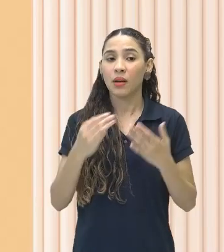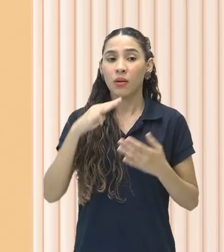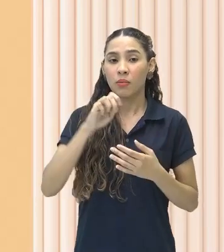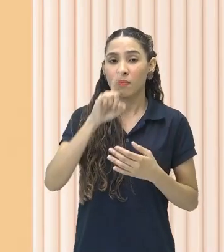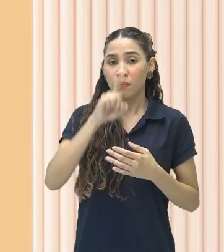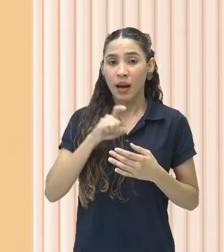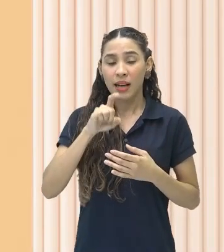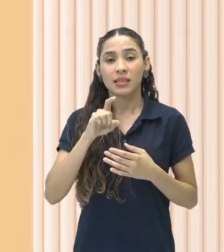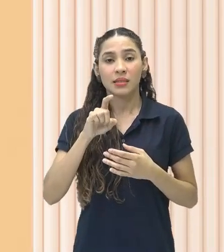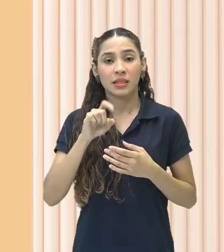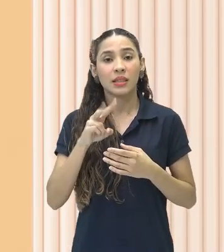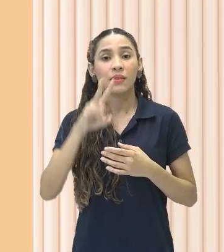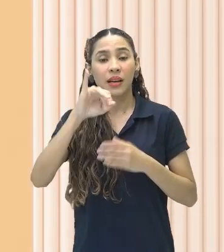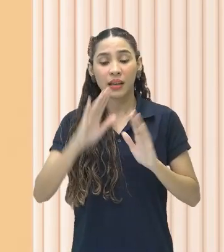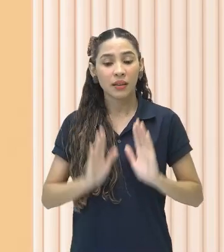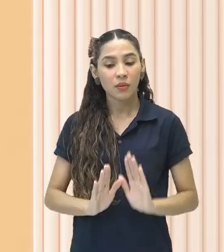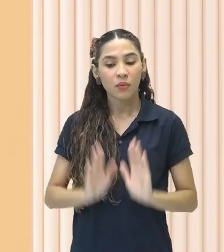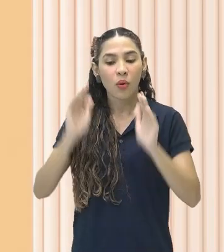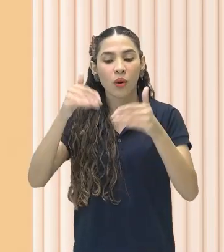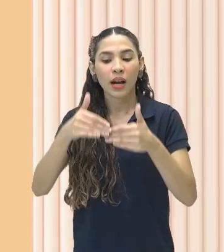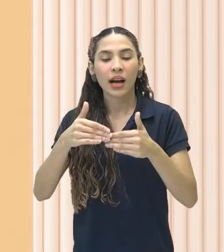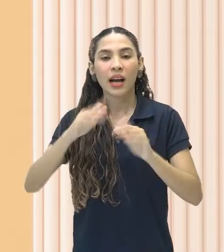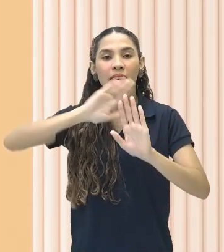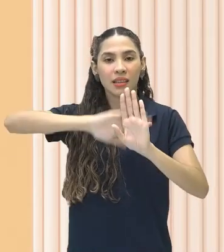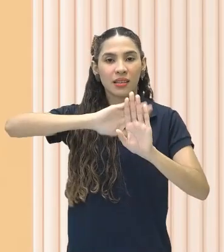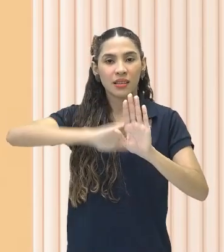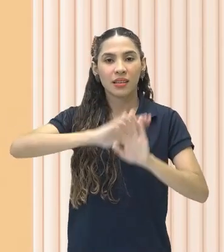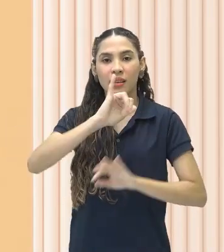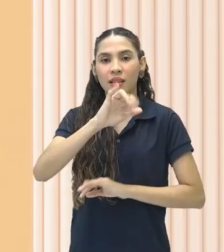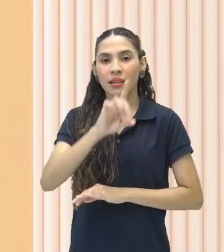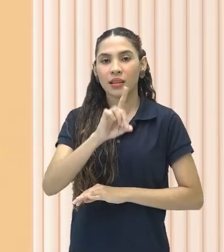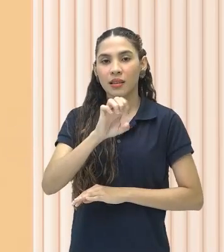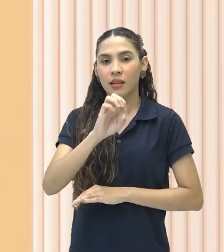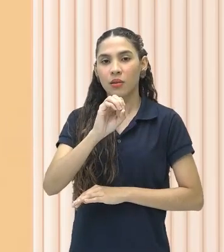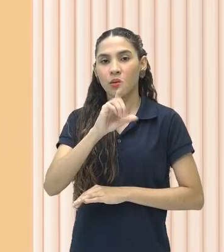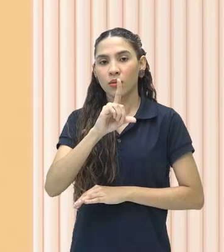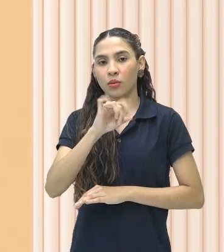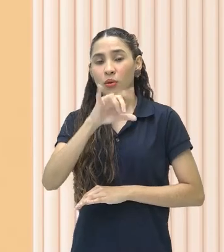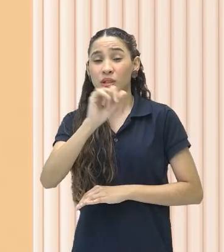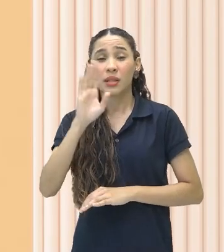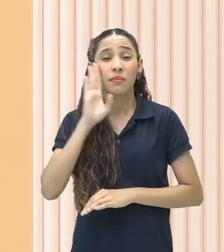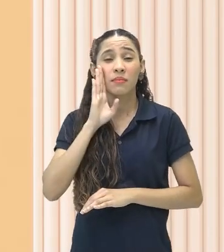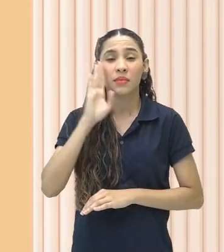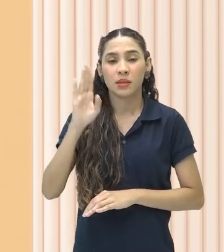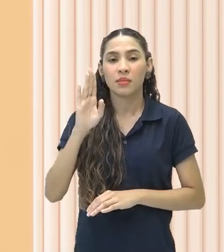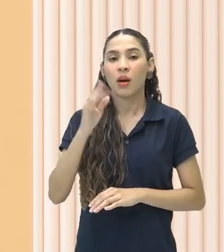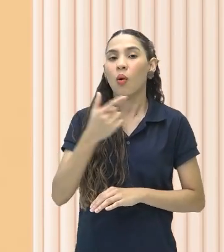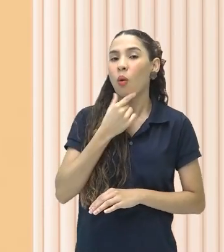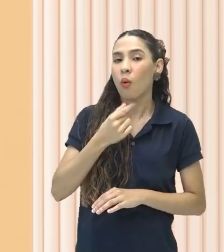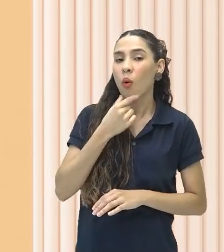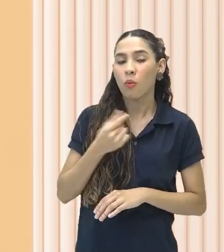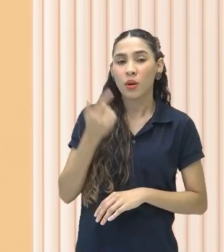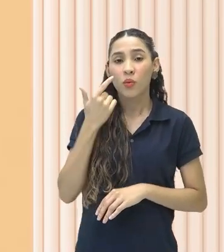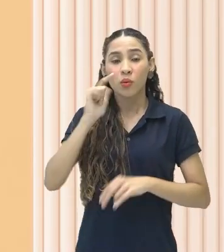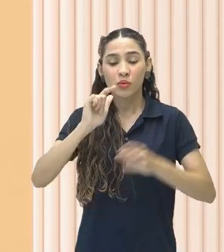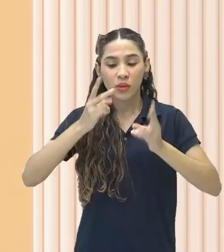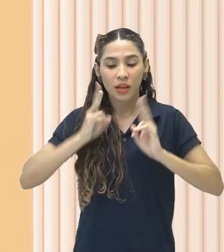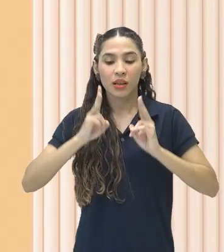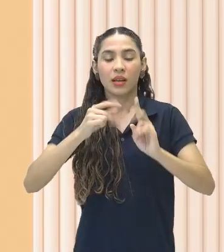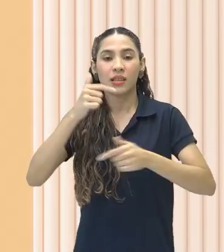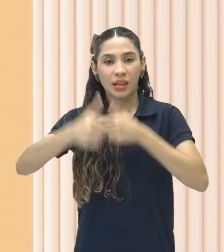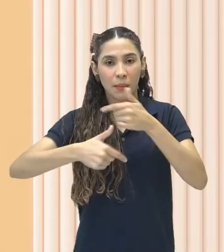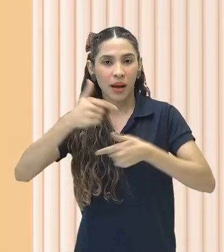questão da alienação como ideologia, né, dominante para, né, o homem, então, continuar